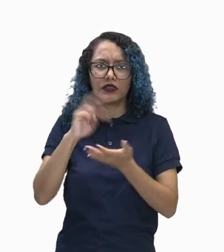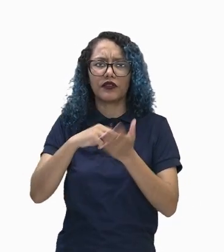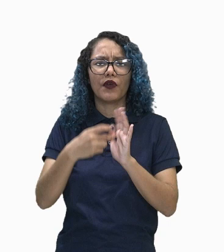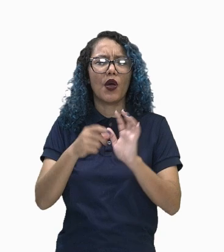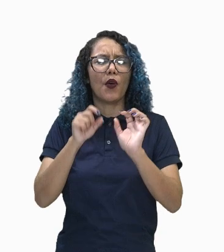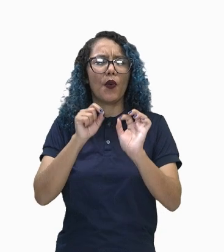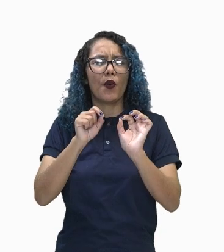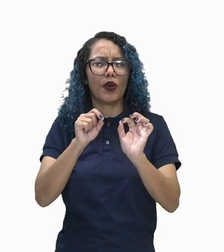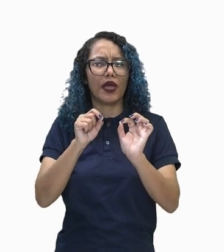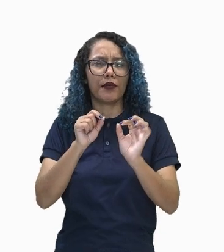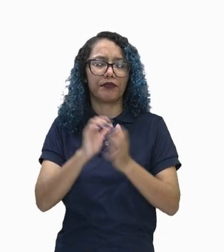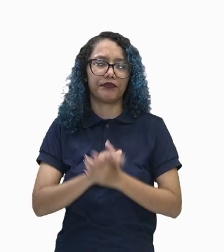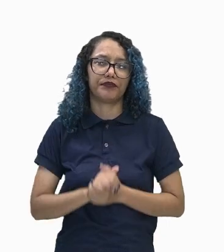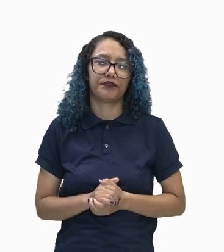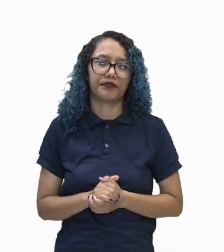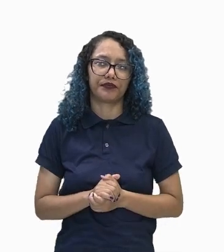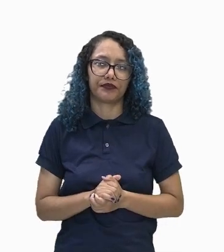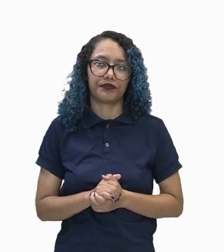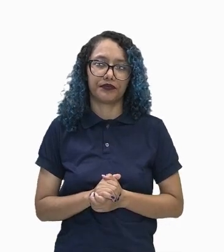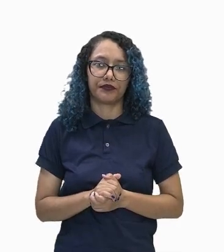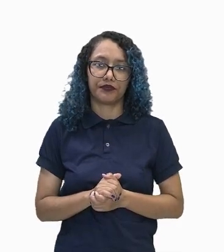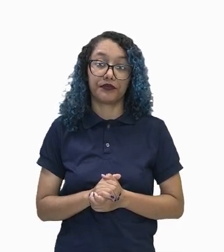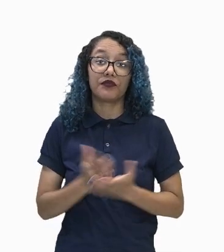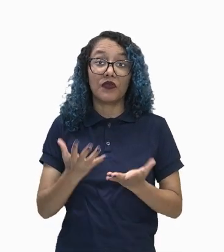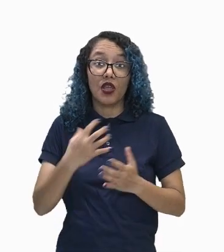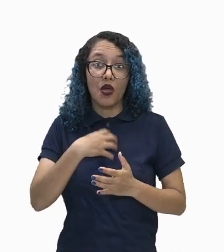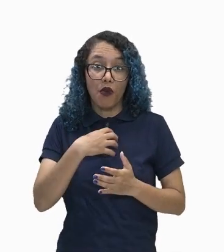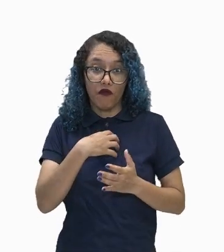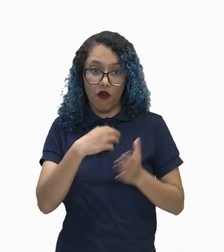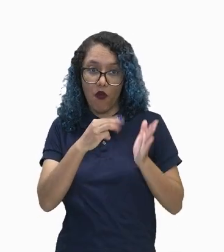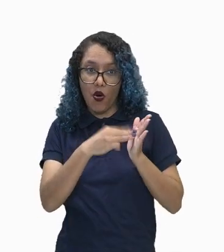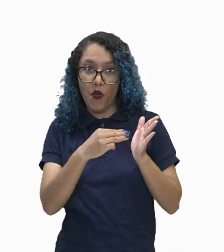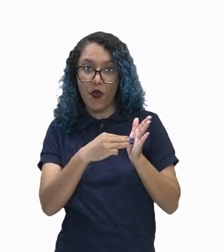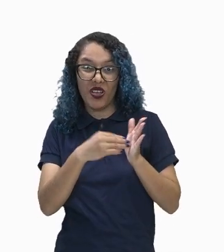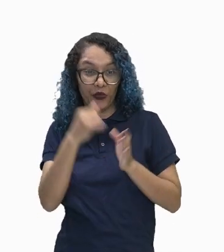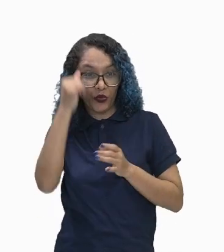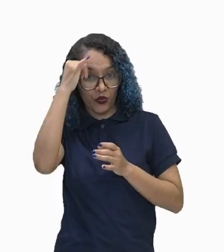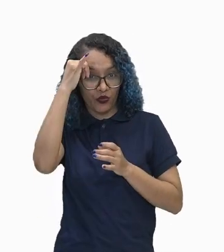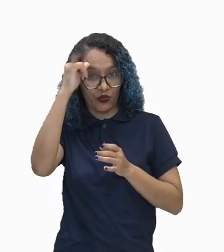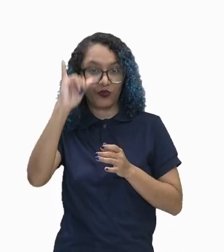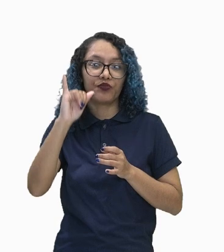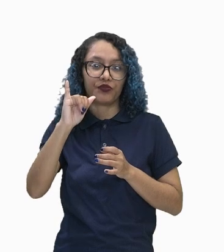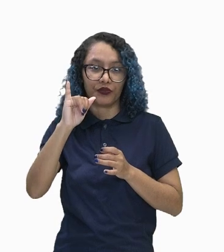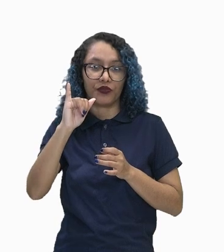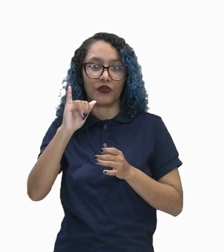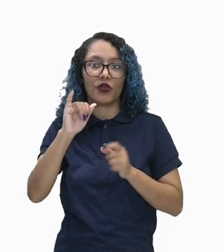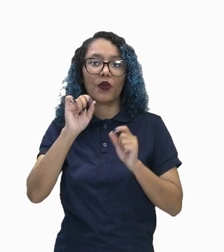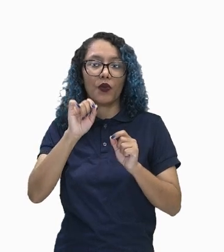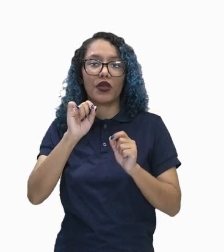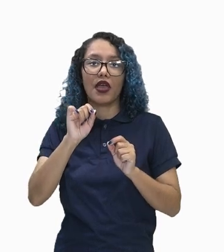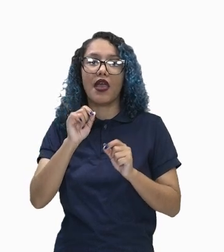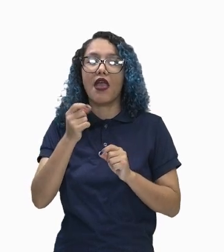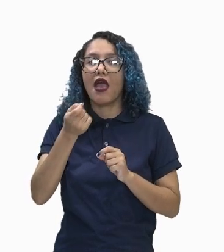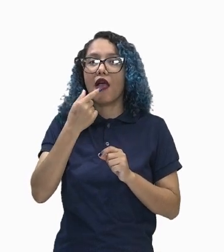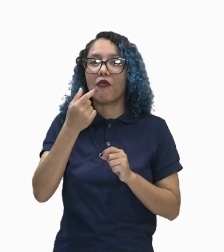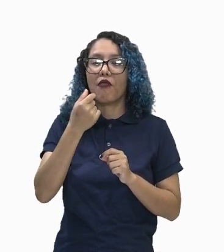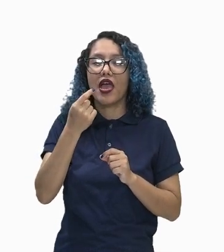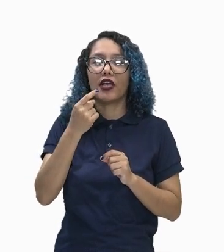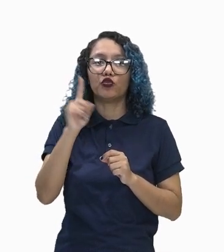pré-exposição. A PrEP é um método preventivo que envolve o uso diário